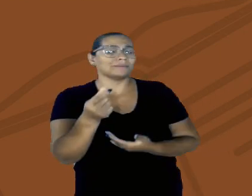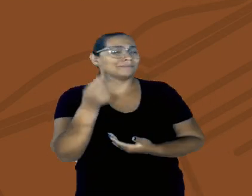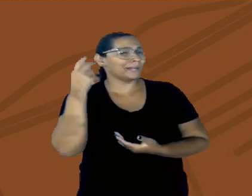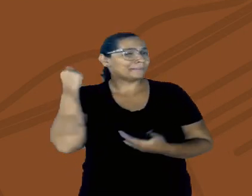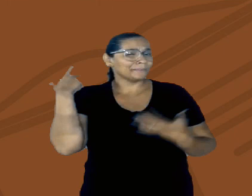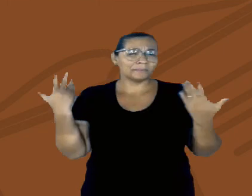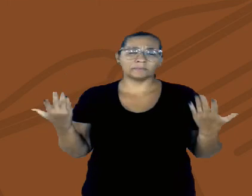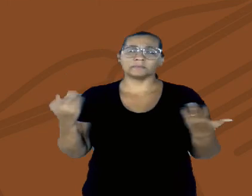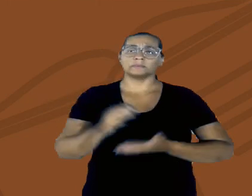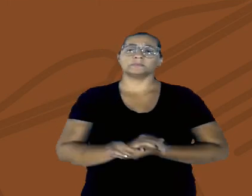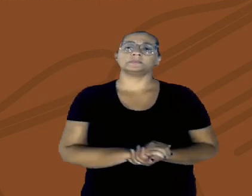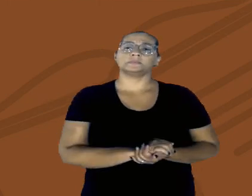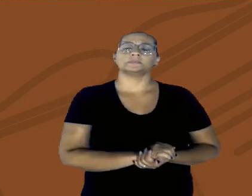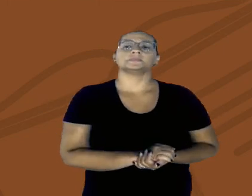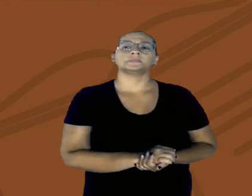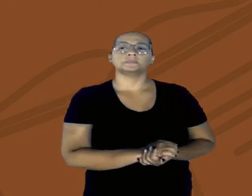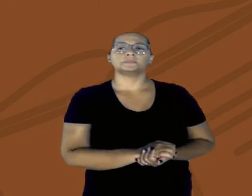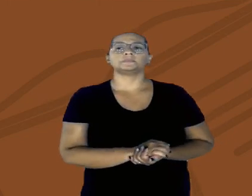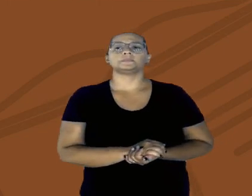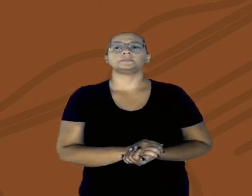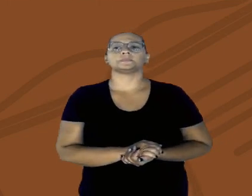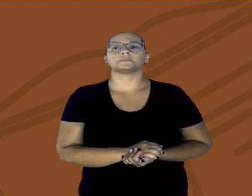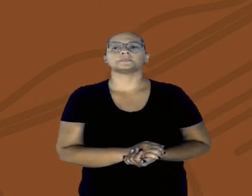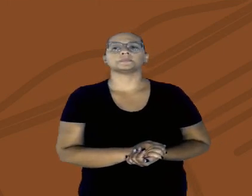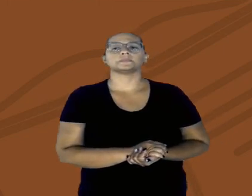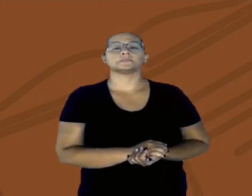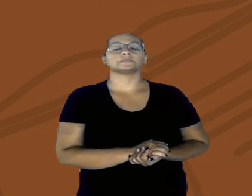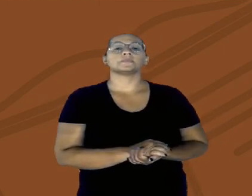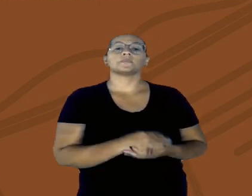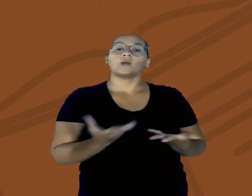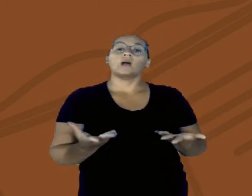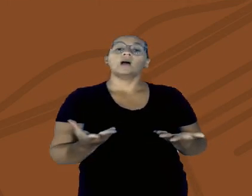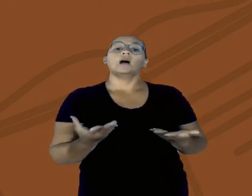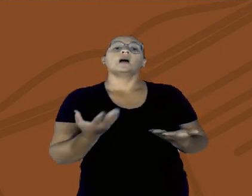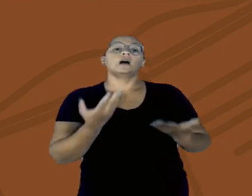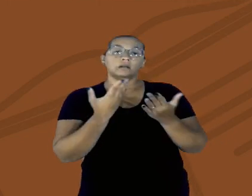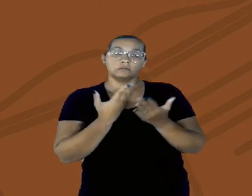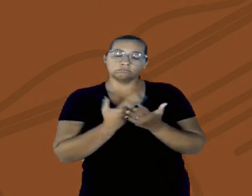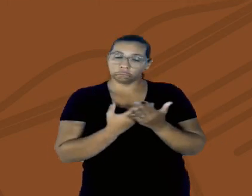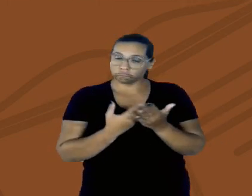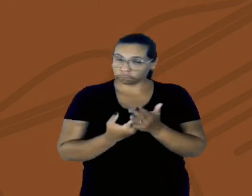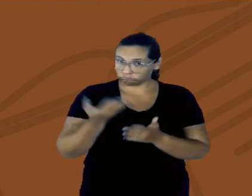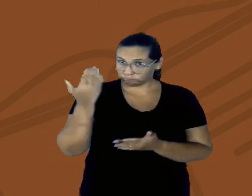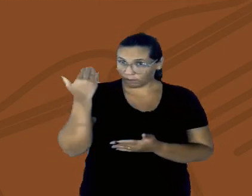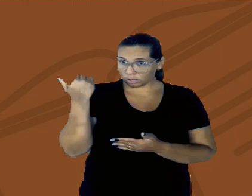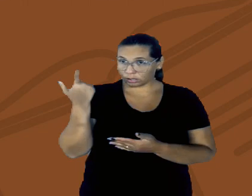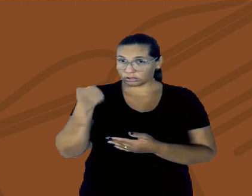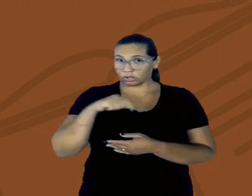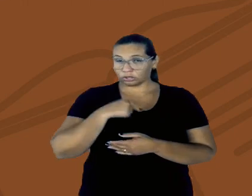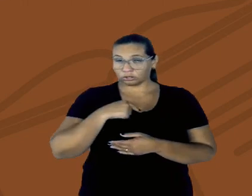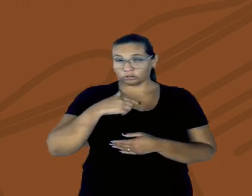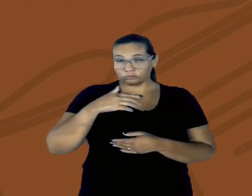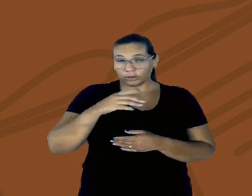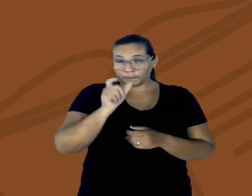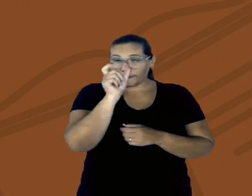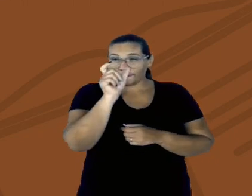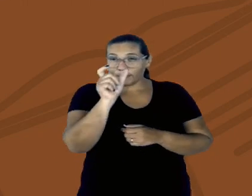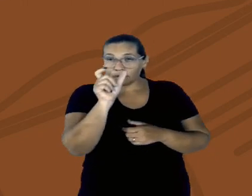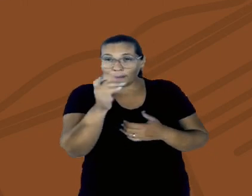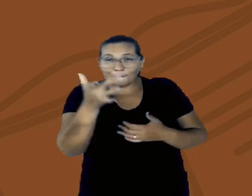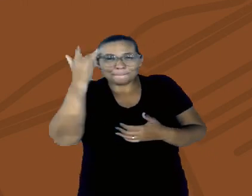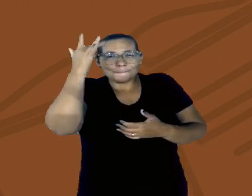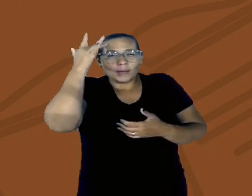vamos seguir. Nós vimos também, na aula de número 27, o termo maturidade ou